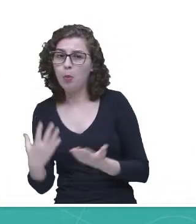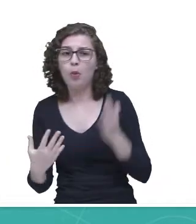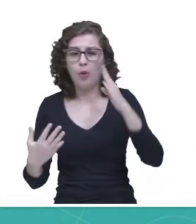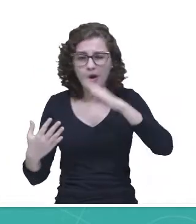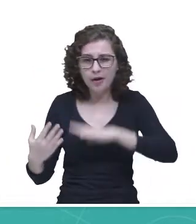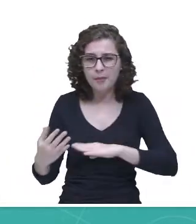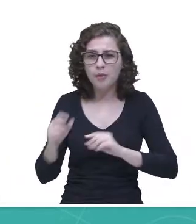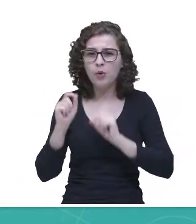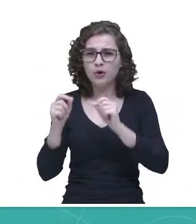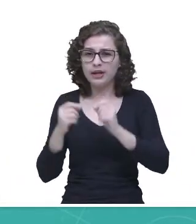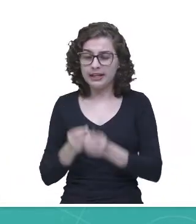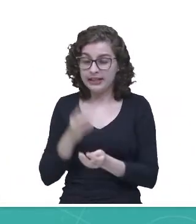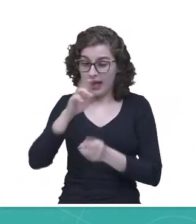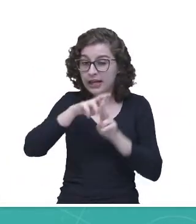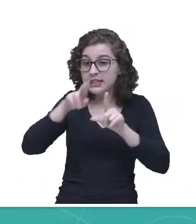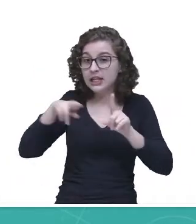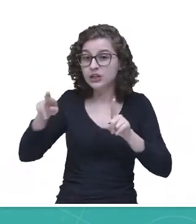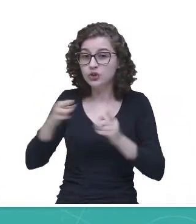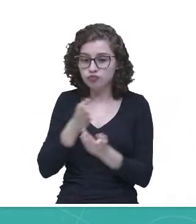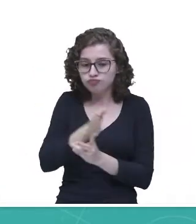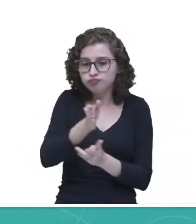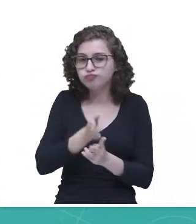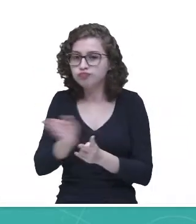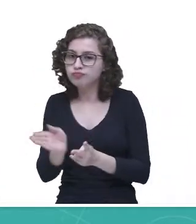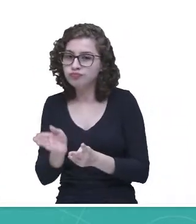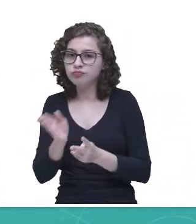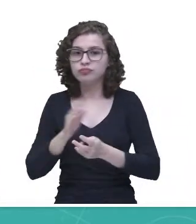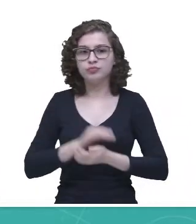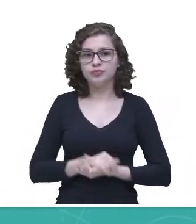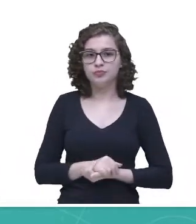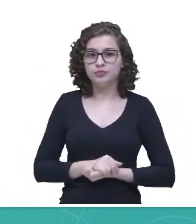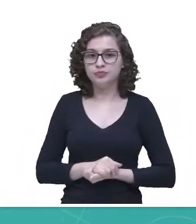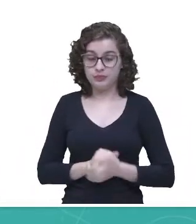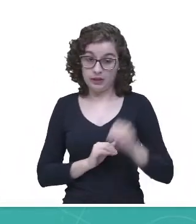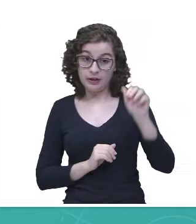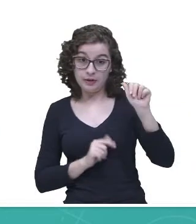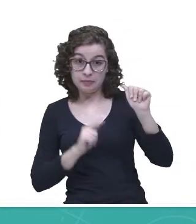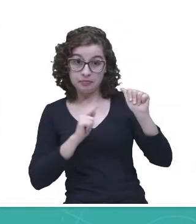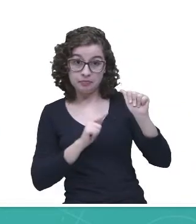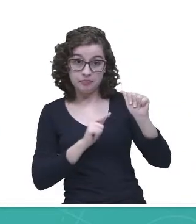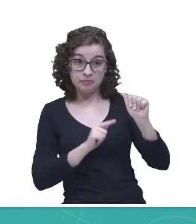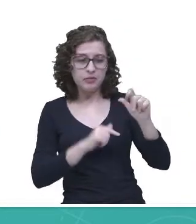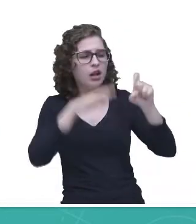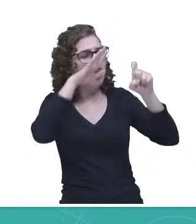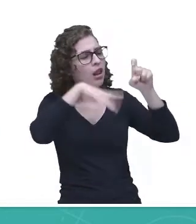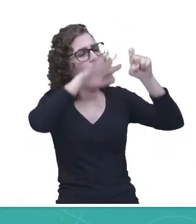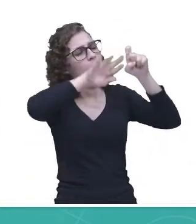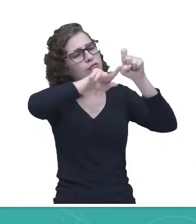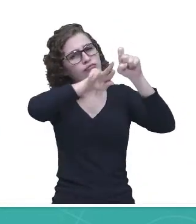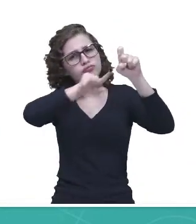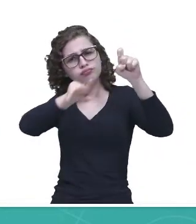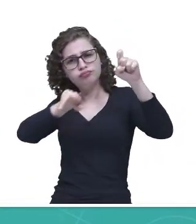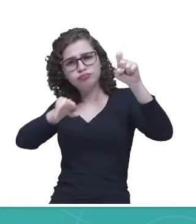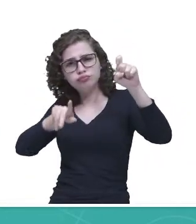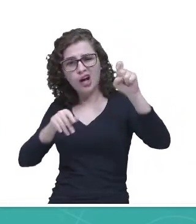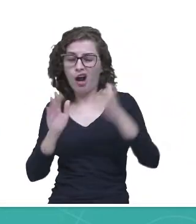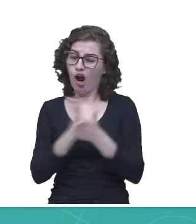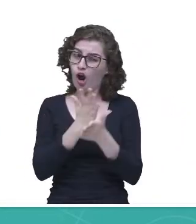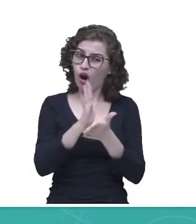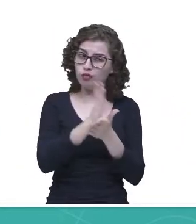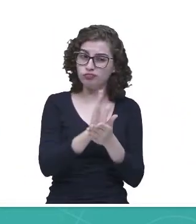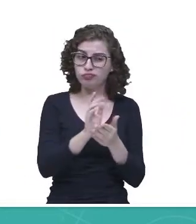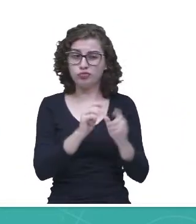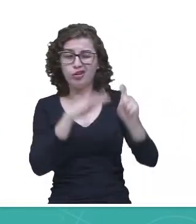religiões dualistas, letra A, há vários deuses, alguns